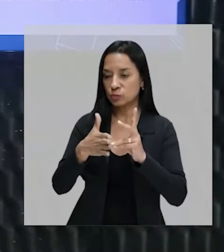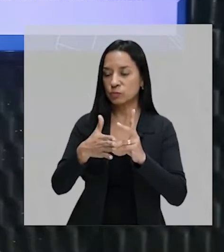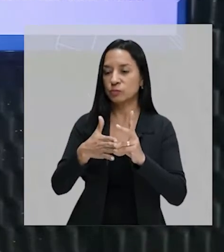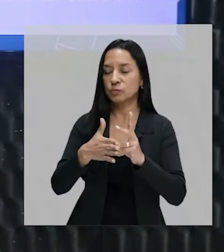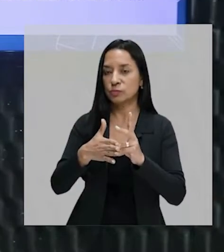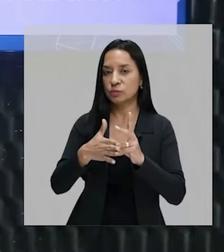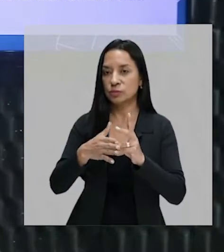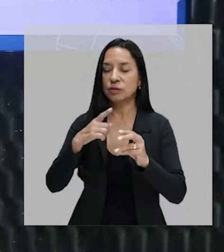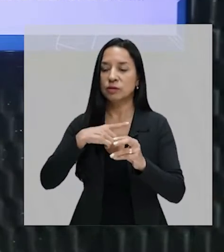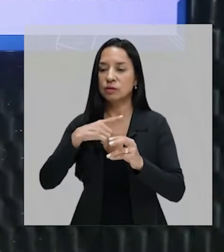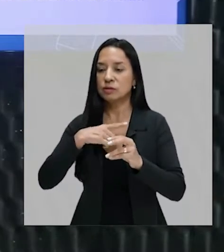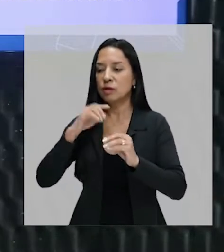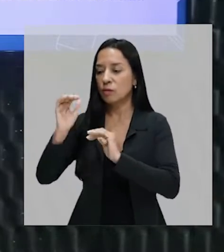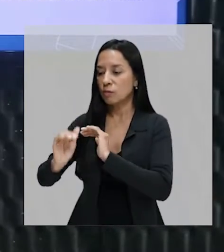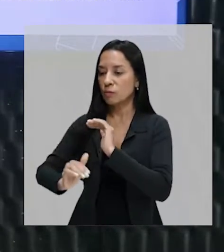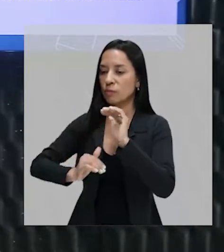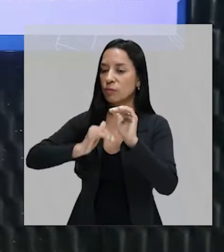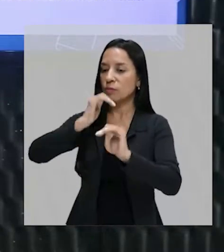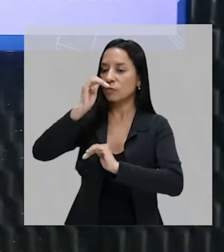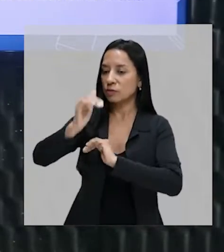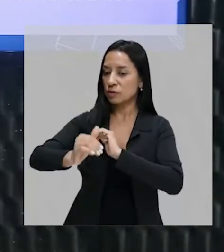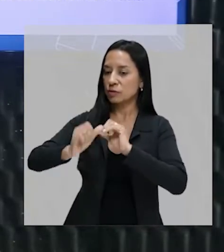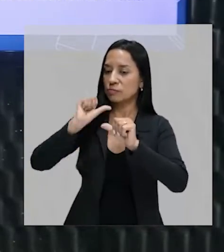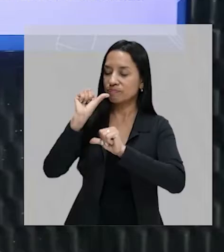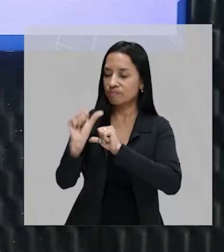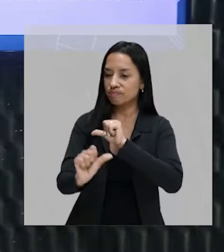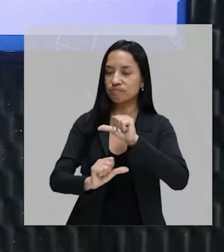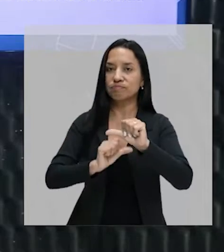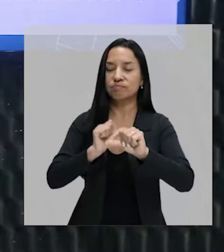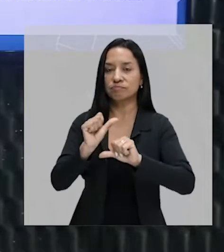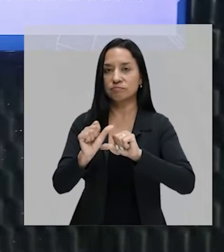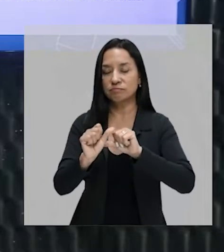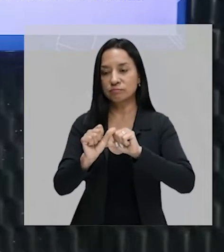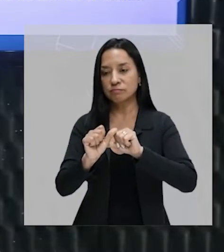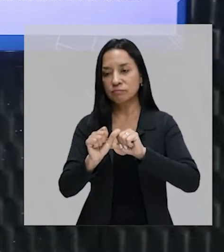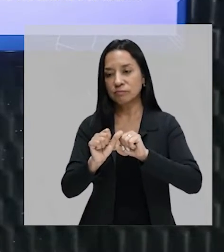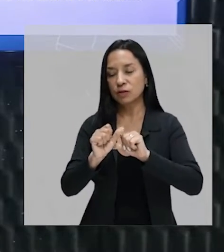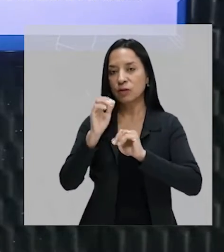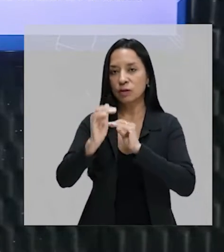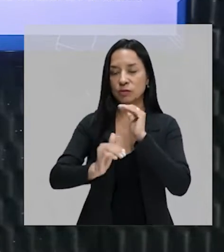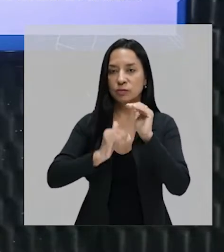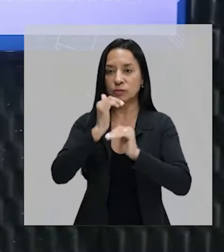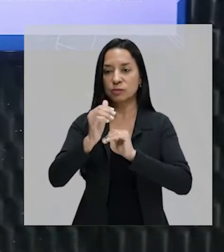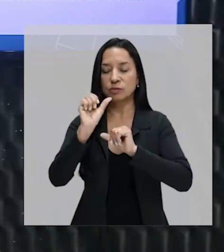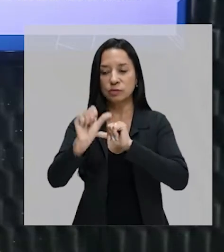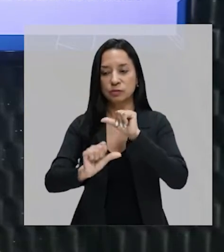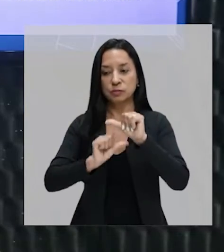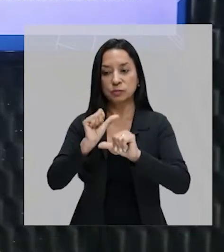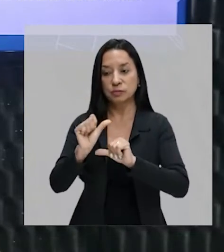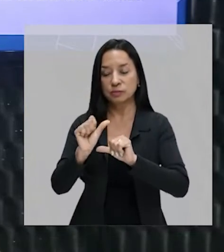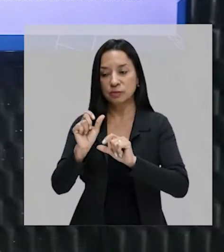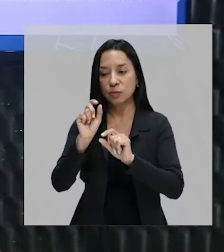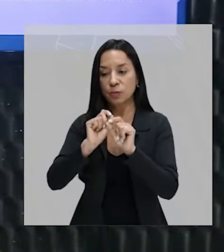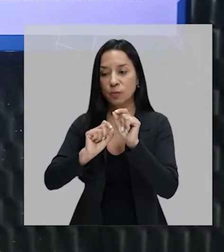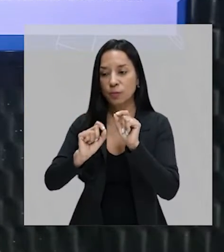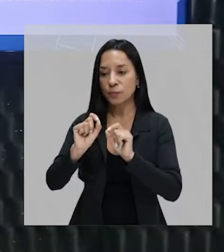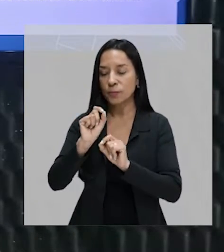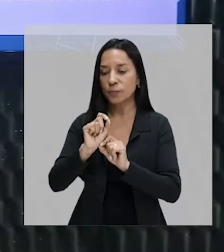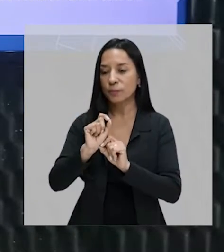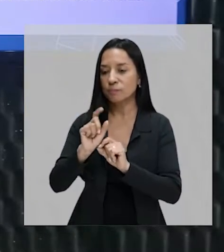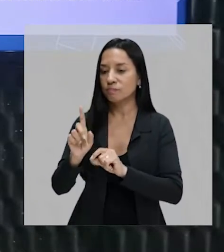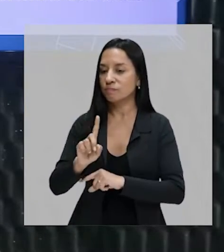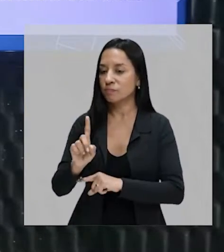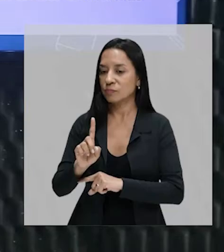nós temos um processo de reinvenção um processo de reinvenção o que